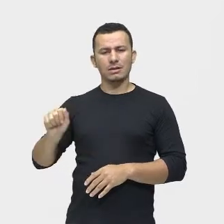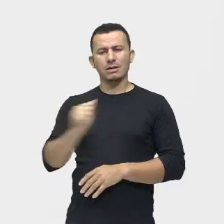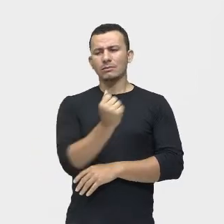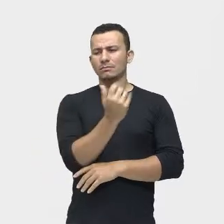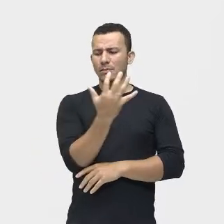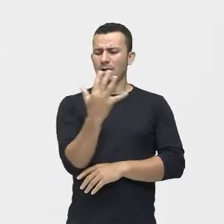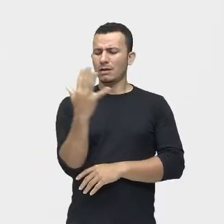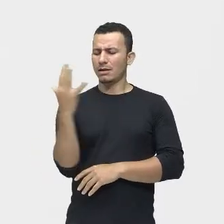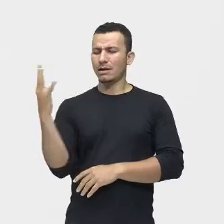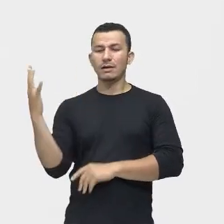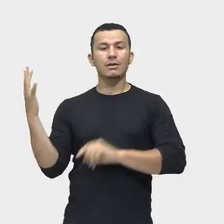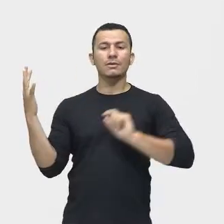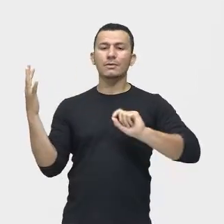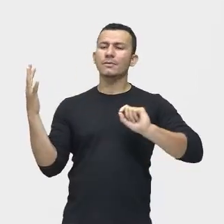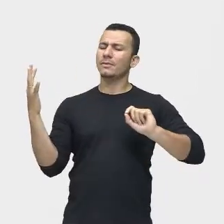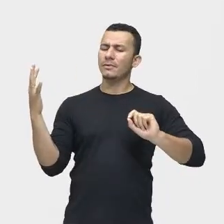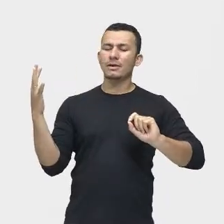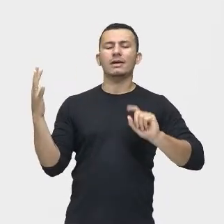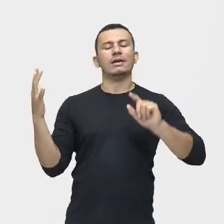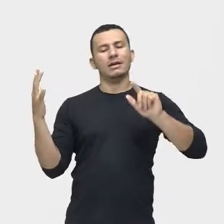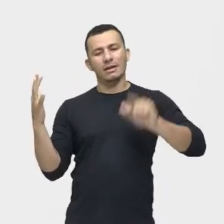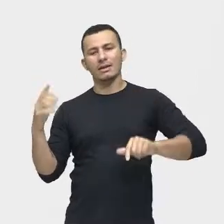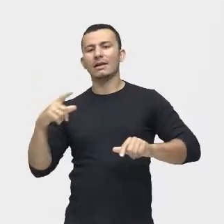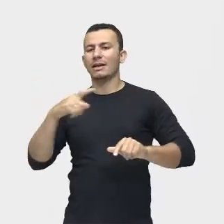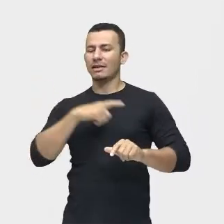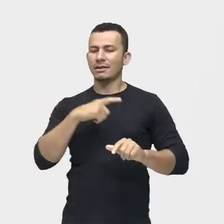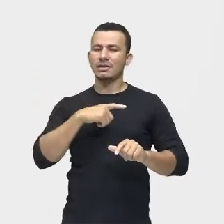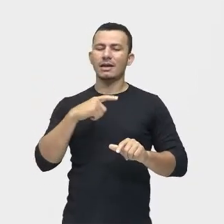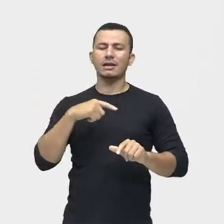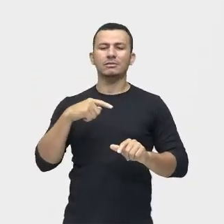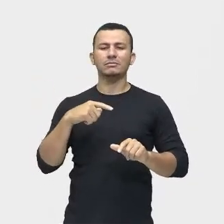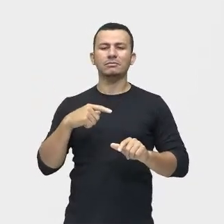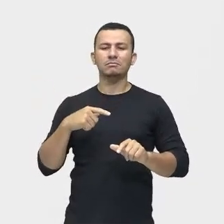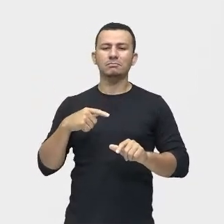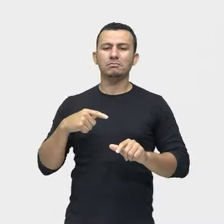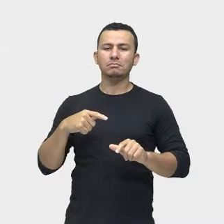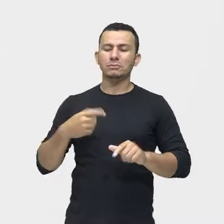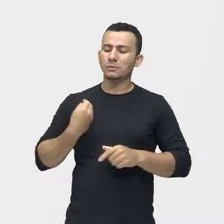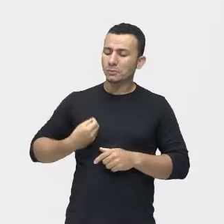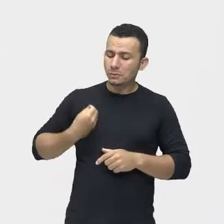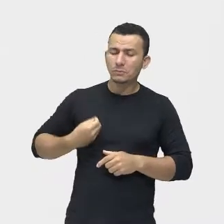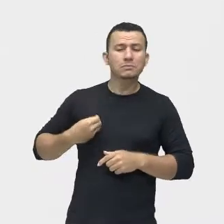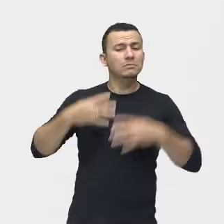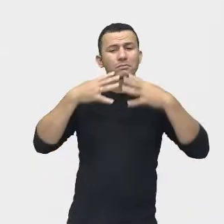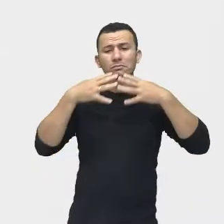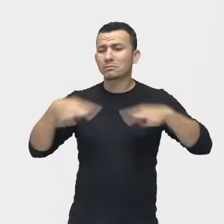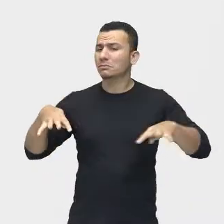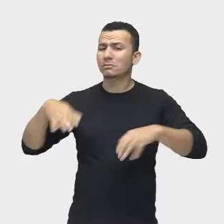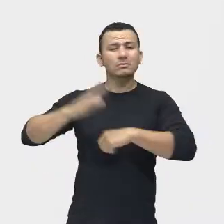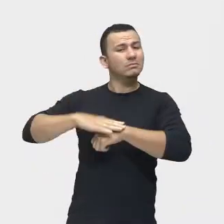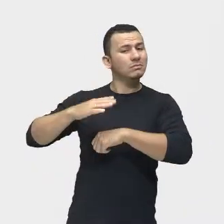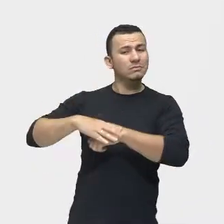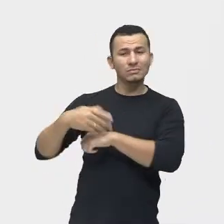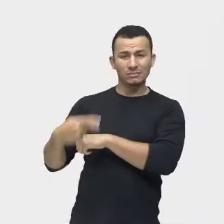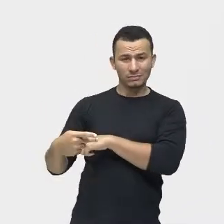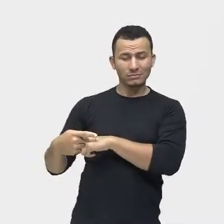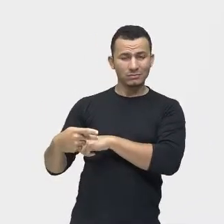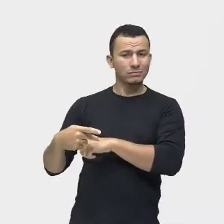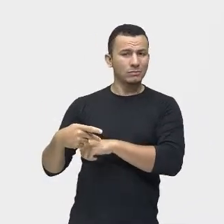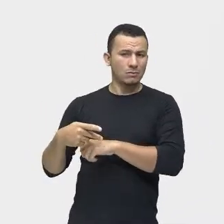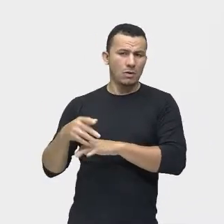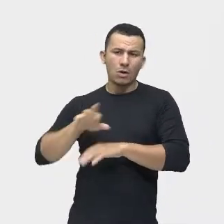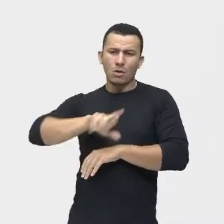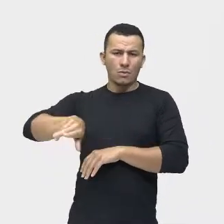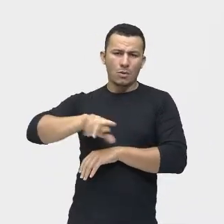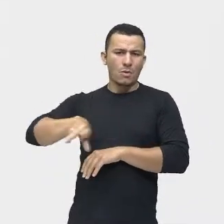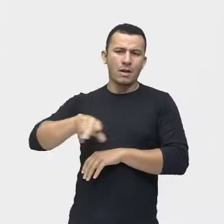Natureza, tudo aquilo que está aí, que existe por si mesmo e que, portanto, não depende